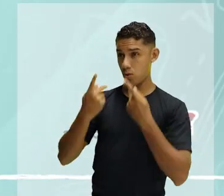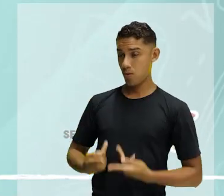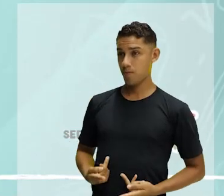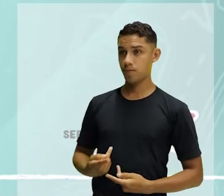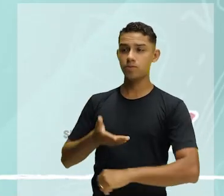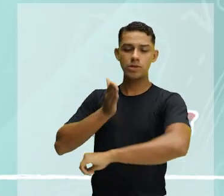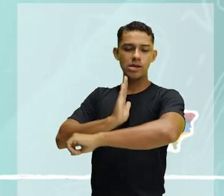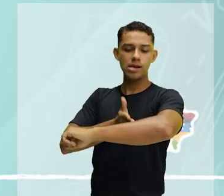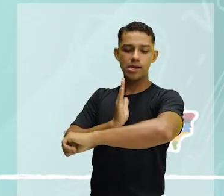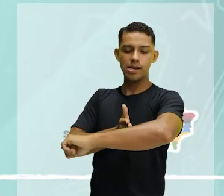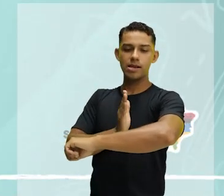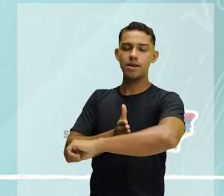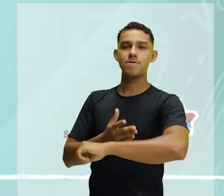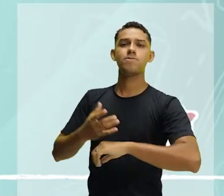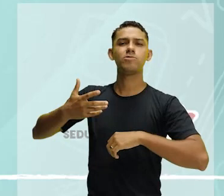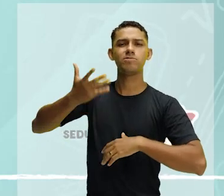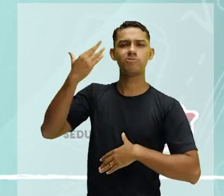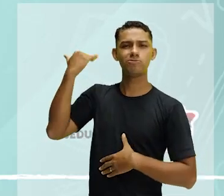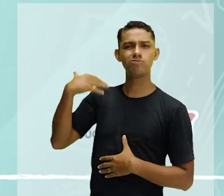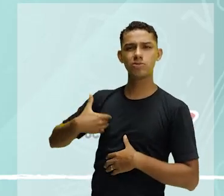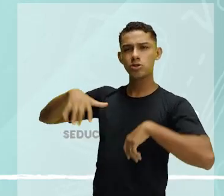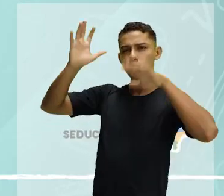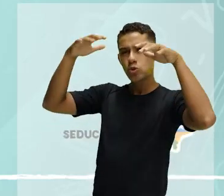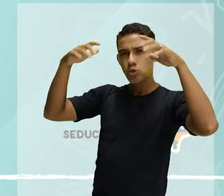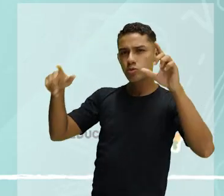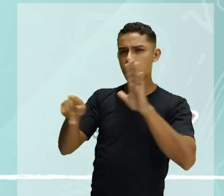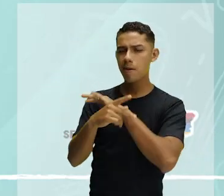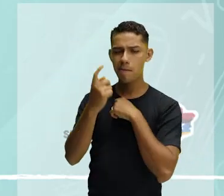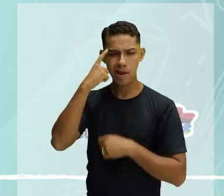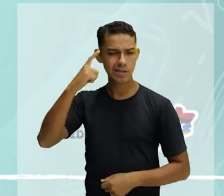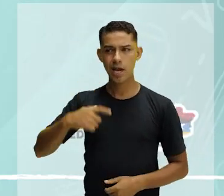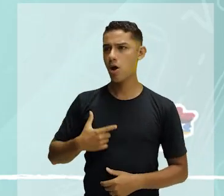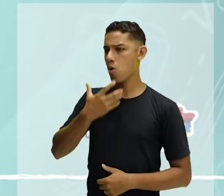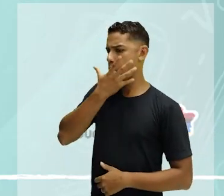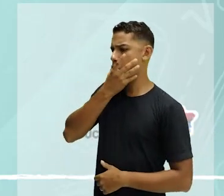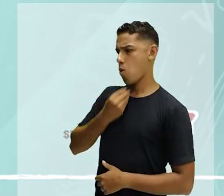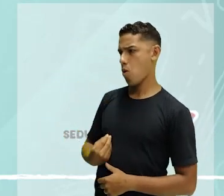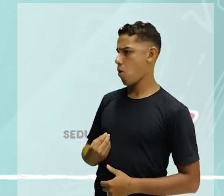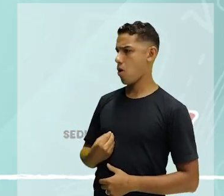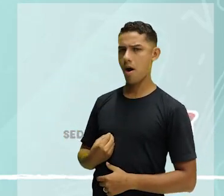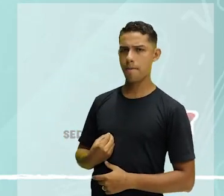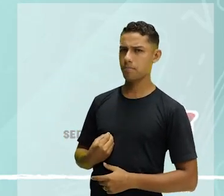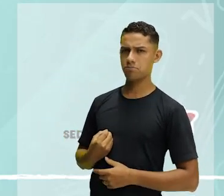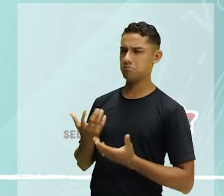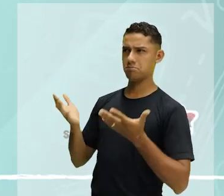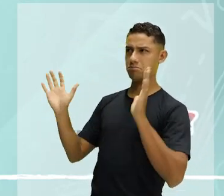Idade Média de Idade das Trevas e defendiam que o homem não dependia da vontade divina para traçar o seu